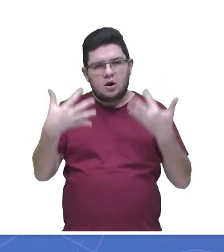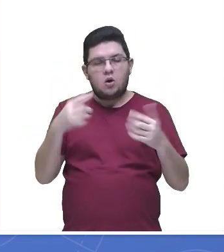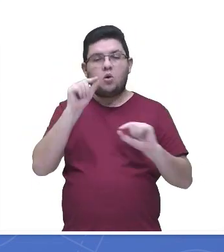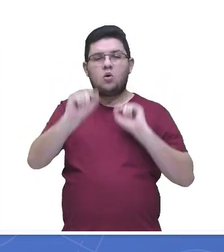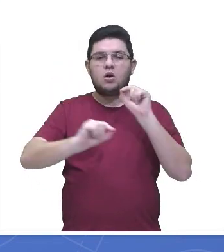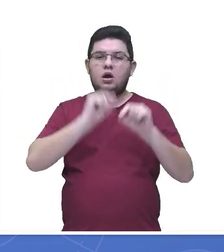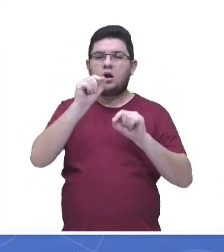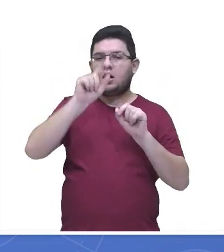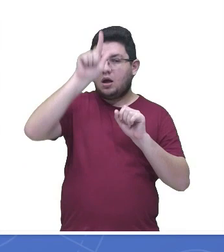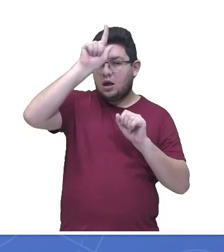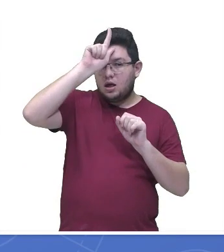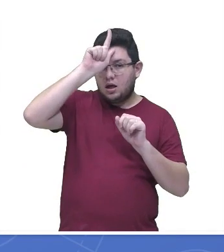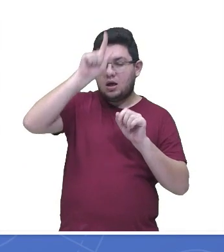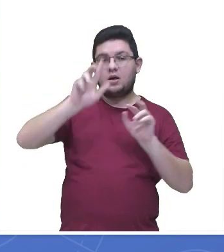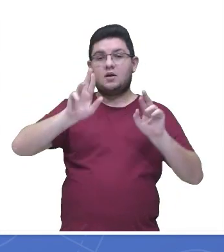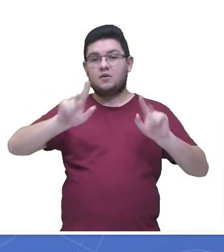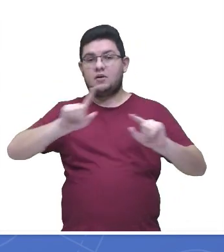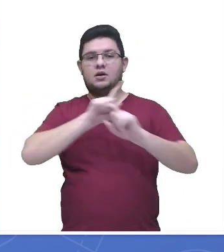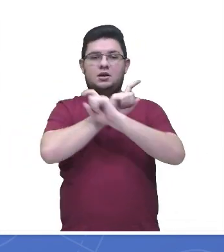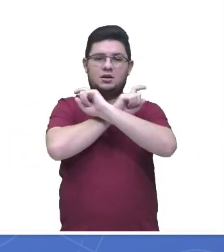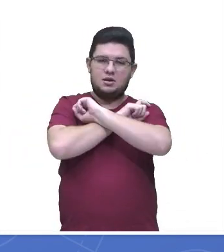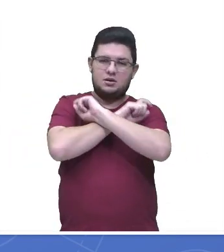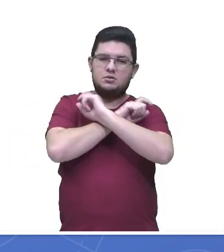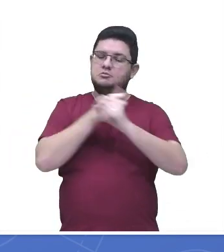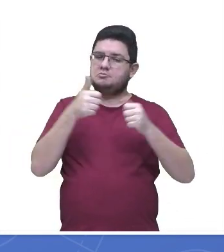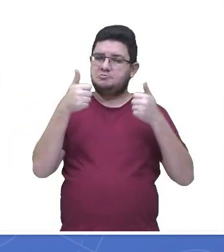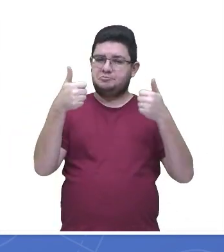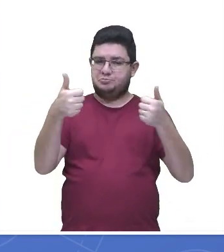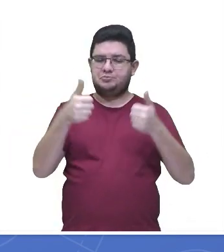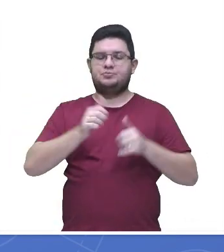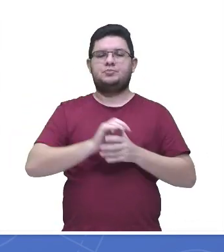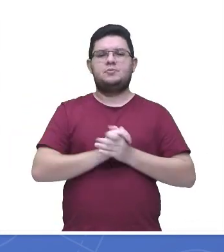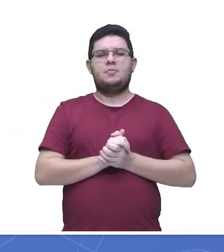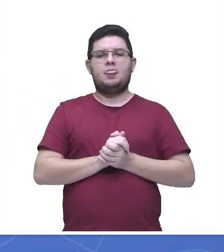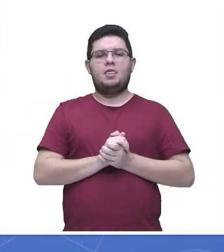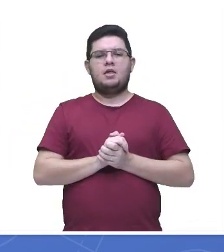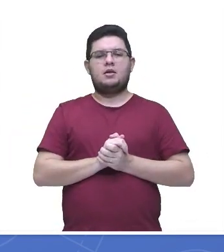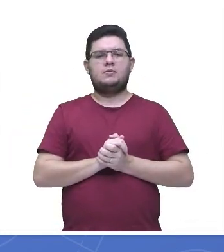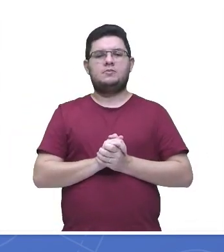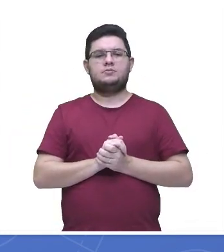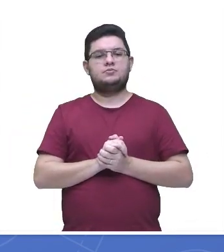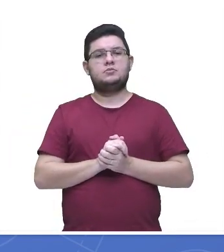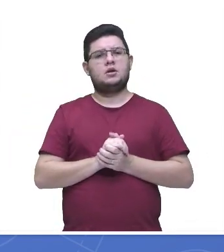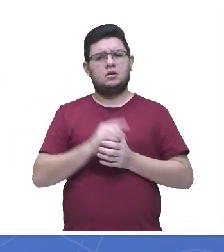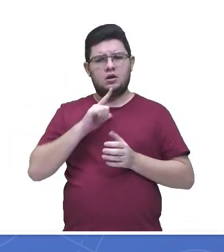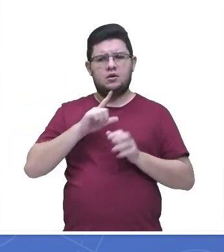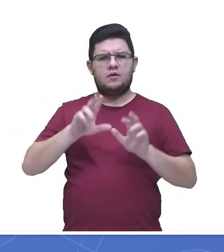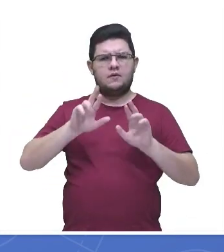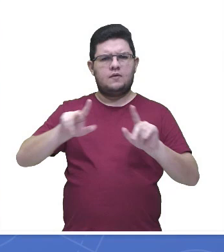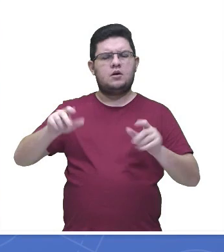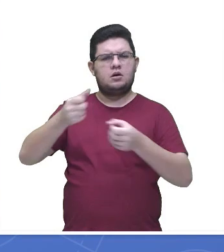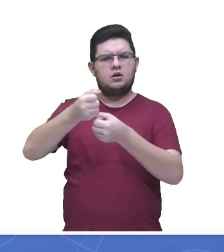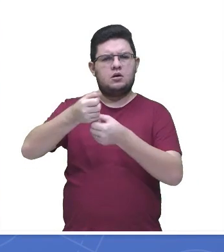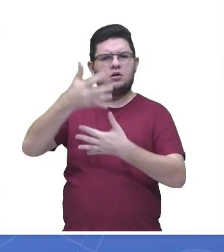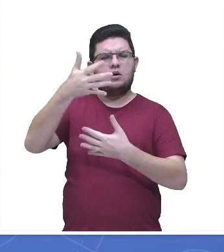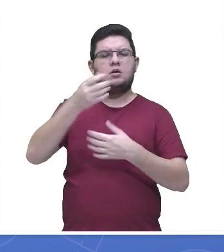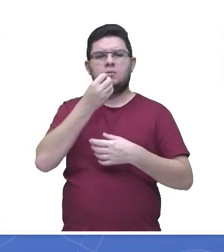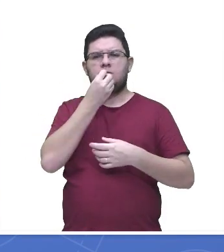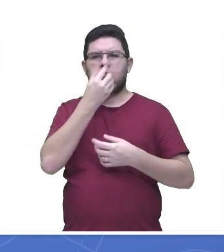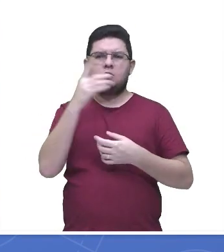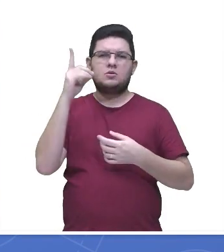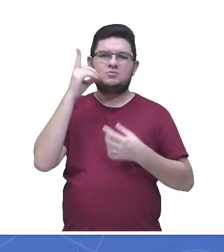egípcia e a escultura grega. Muito bem. E aí nós temos aqui vários falando... bom dia, aqui